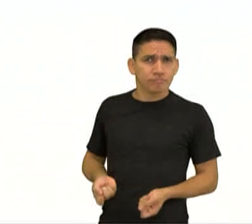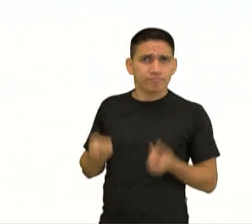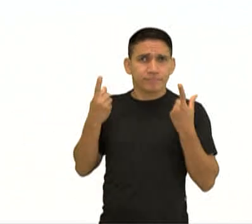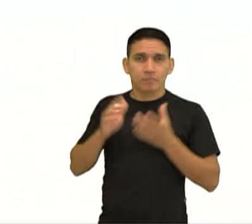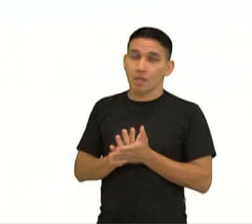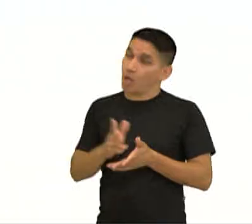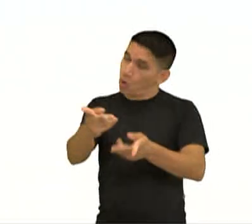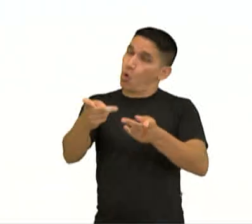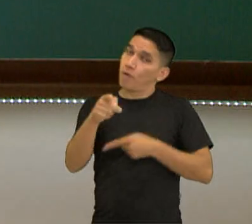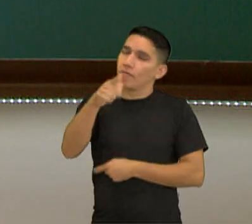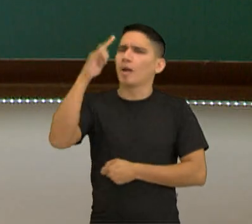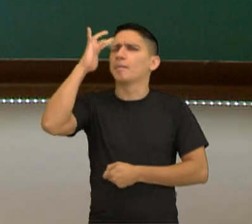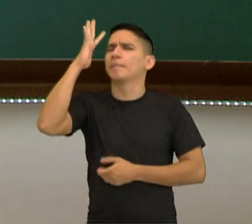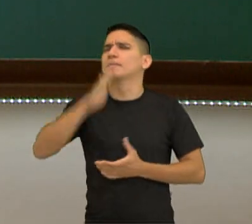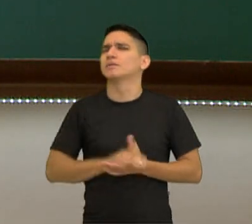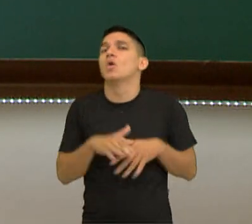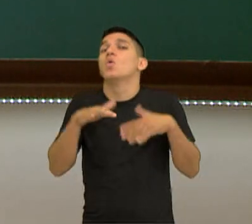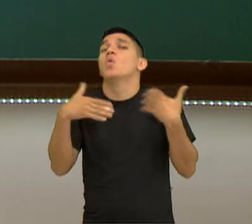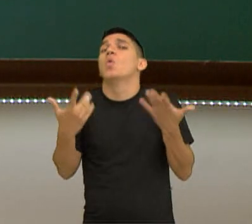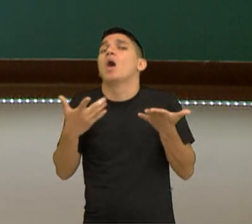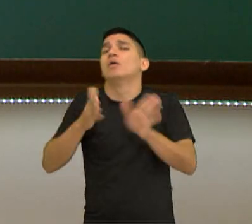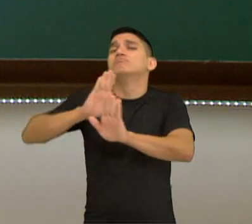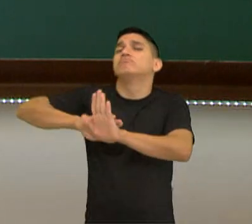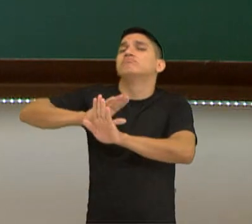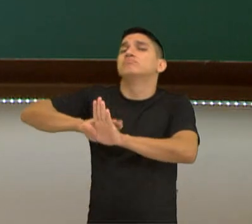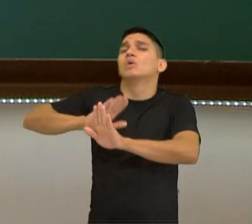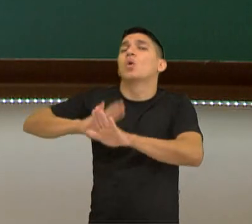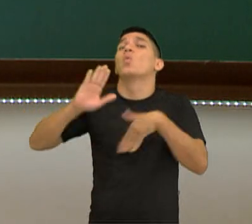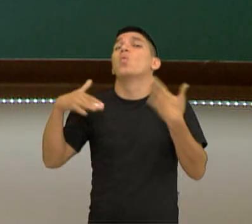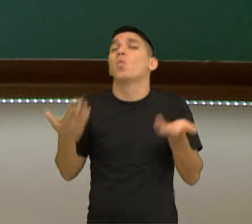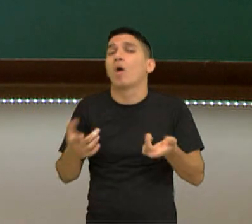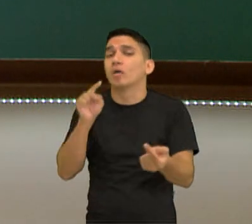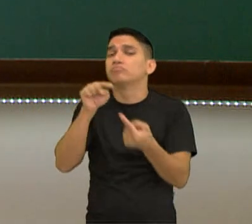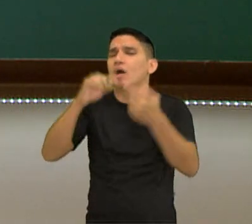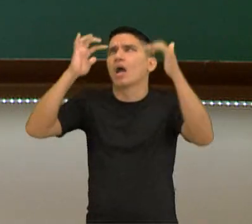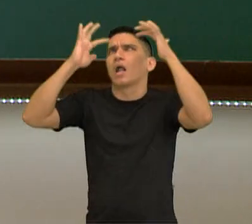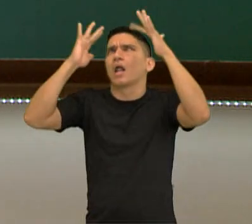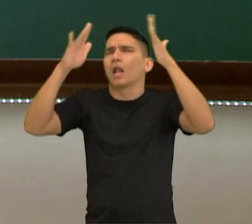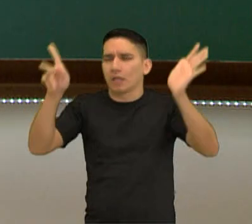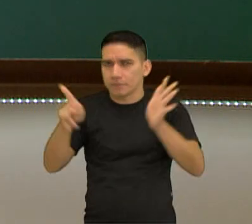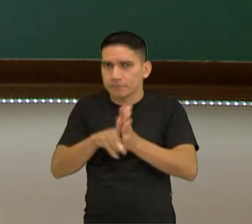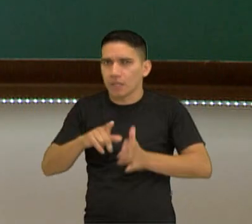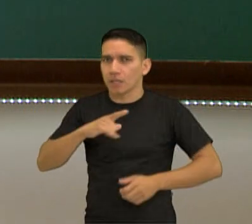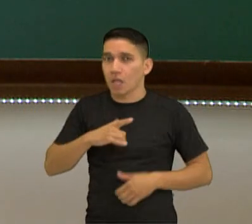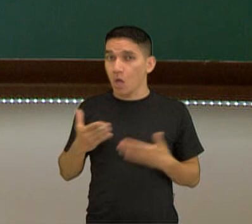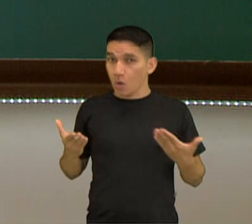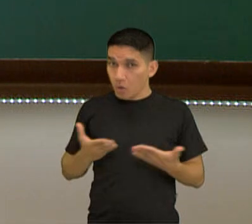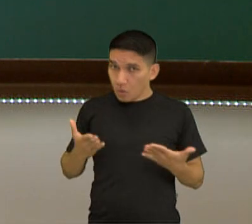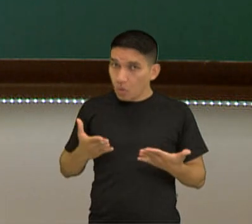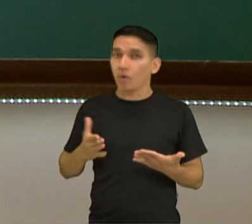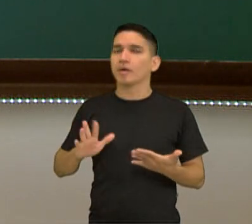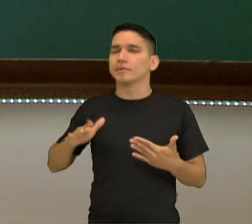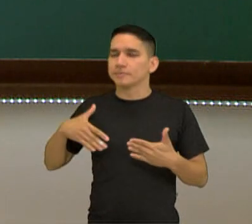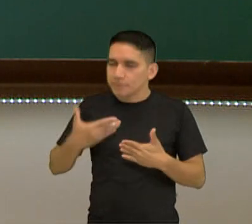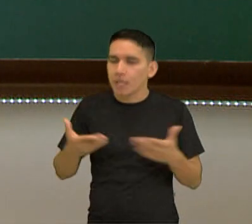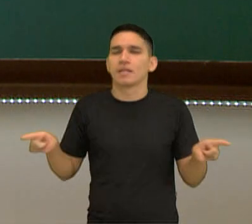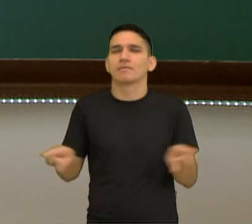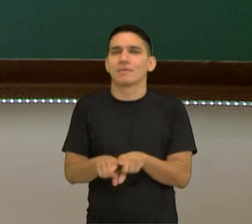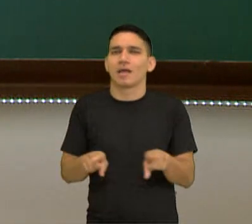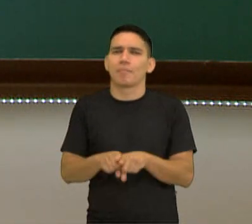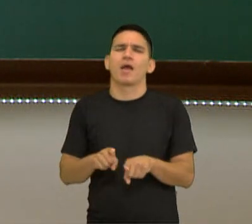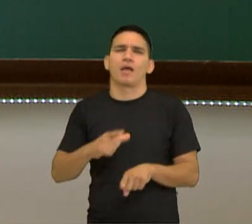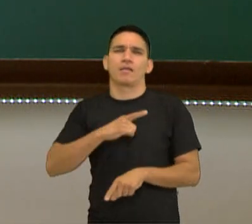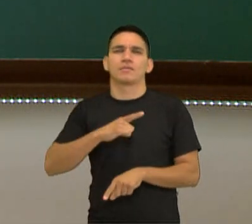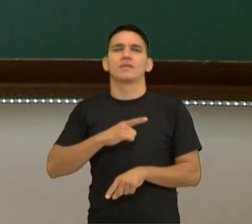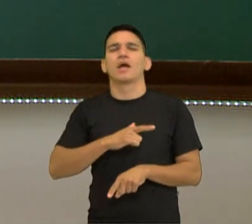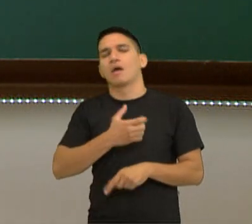Te convido a pensar, qual é a intenção, qual é a reflexão? Nos tempos atuais, inclusive na mídia, está rolando